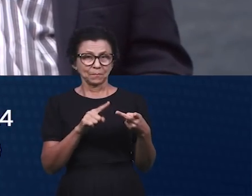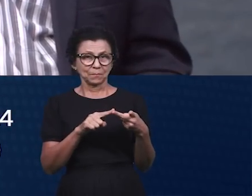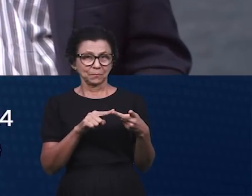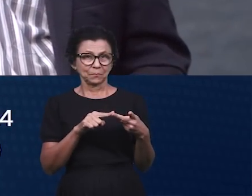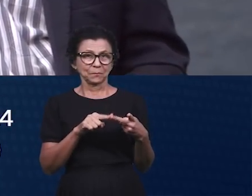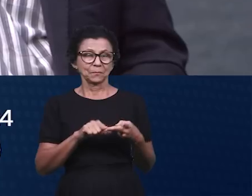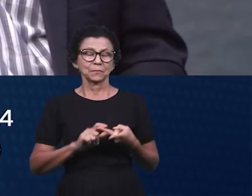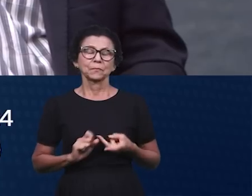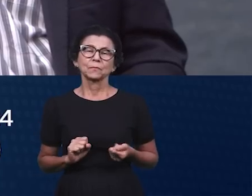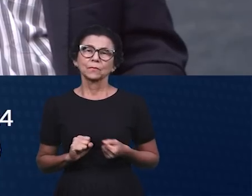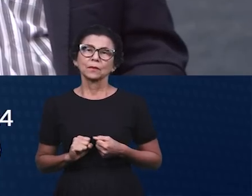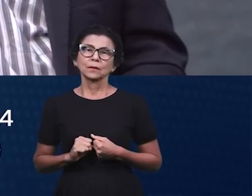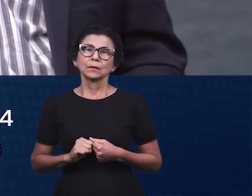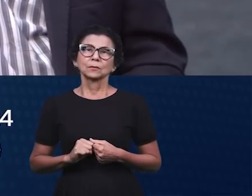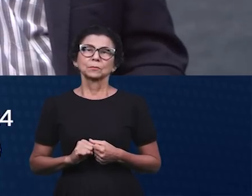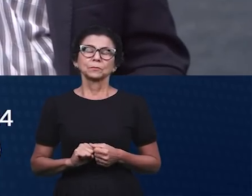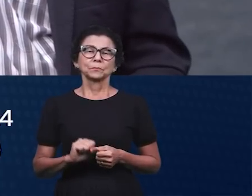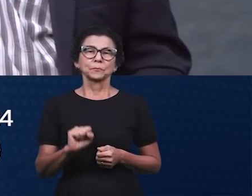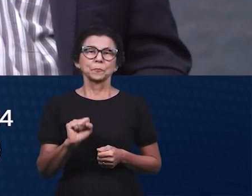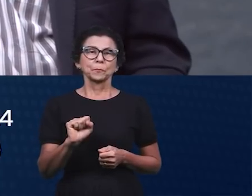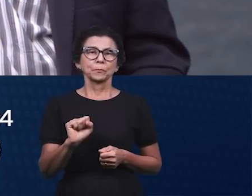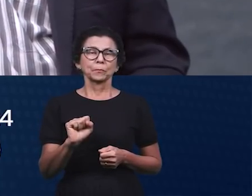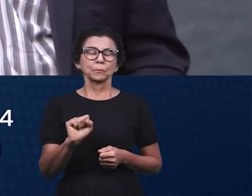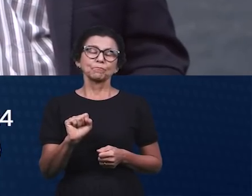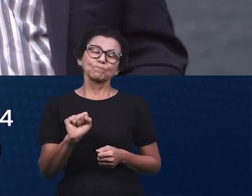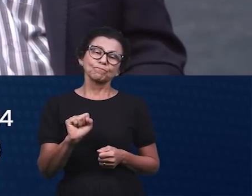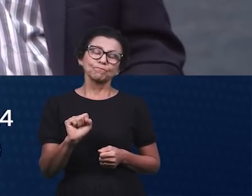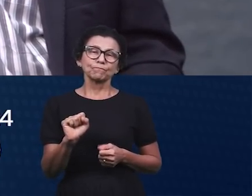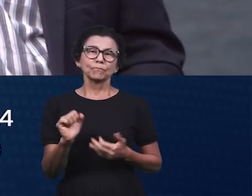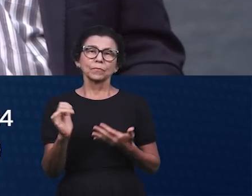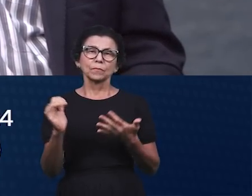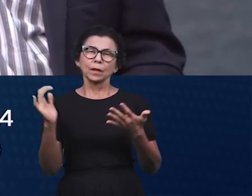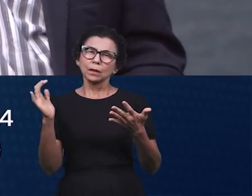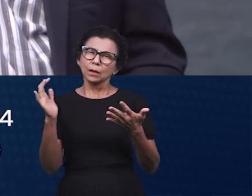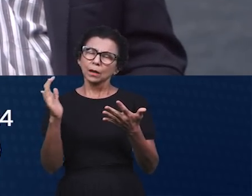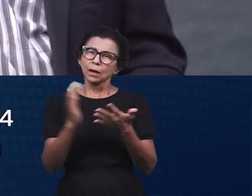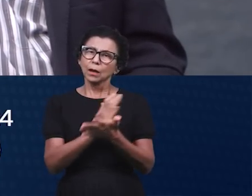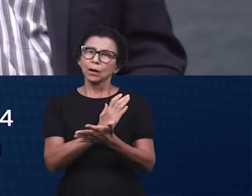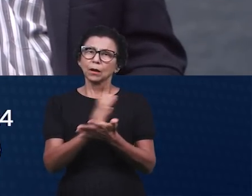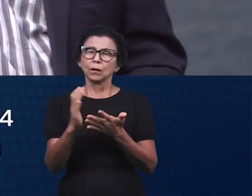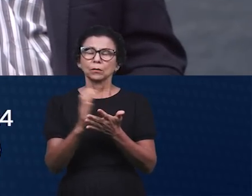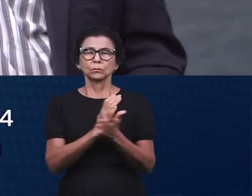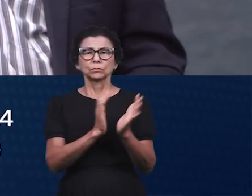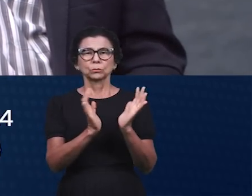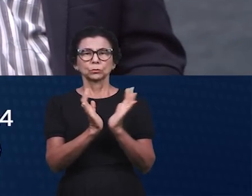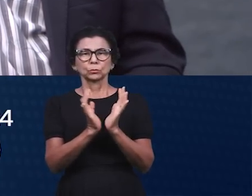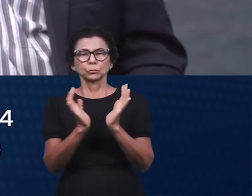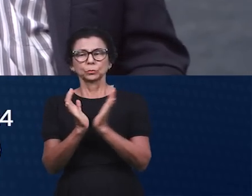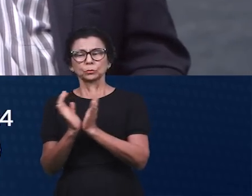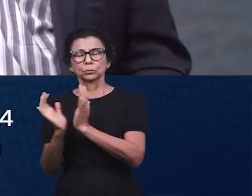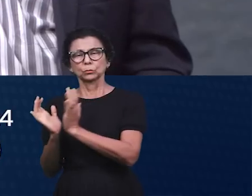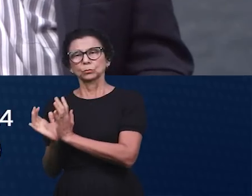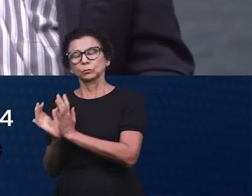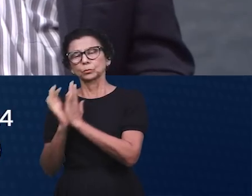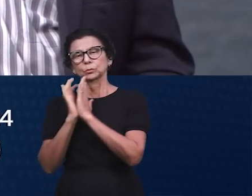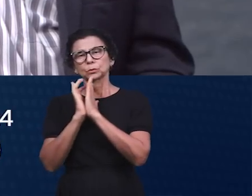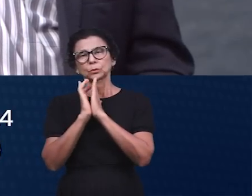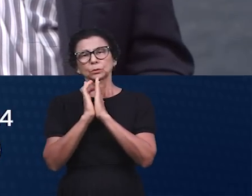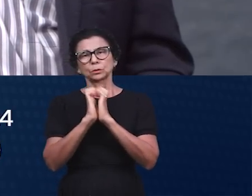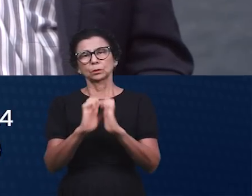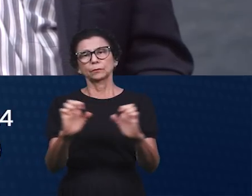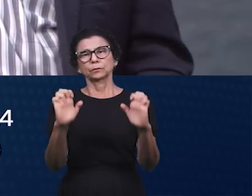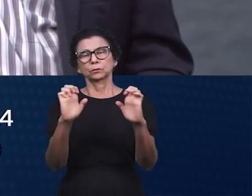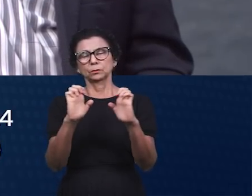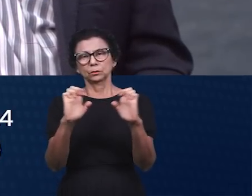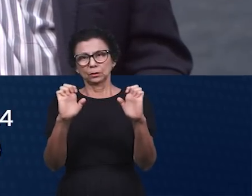aspecto. Há alguns grupos, né, evangélicos